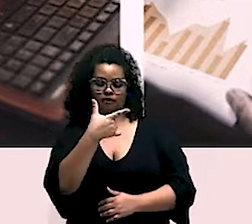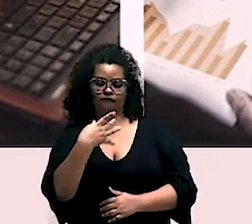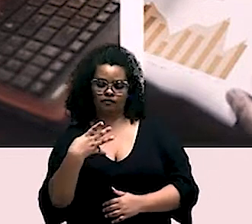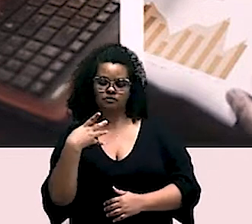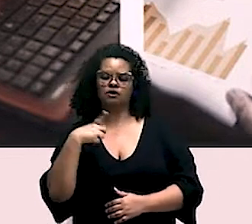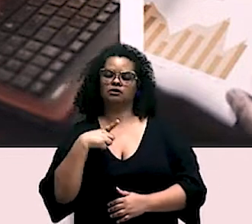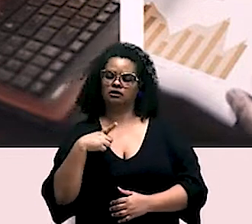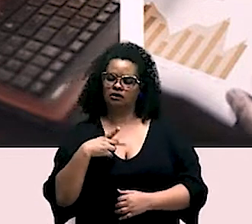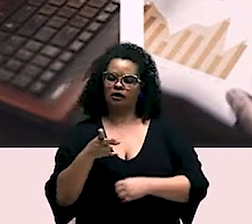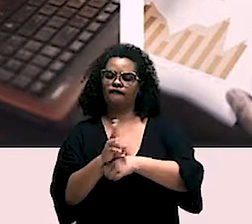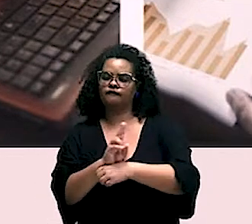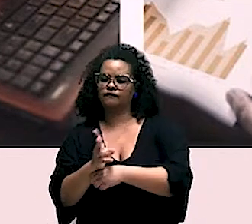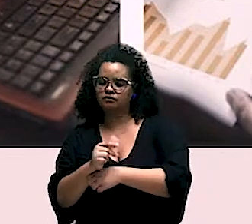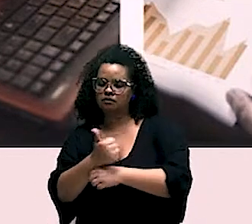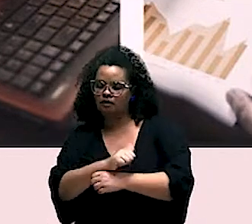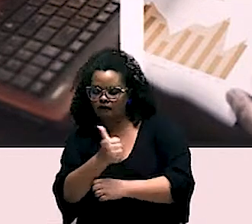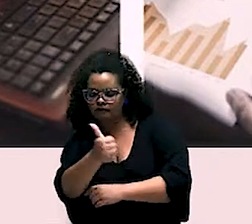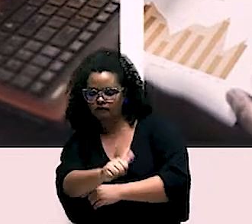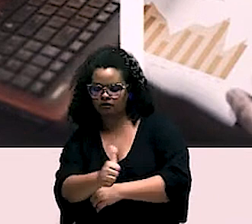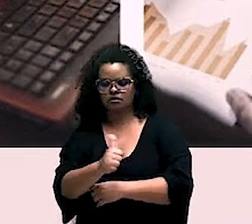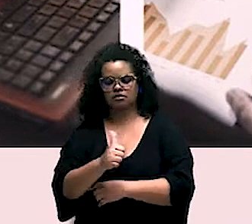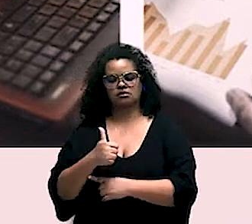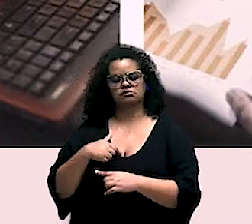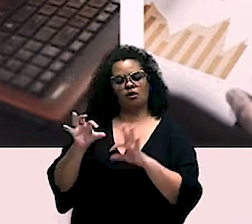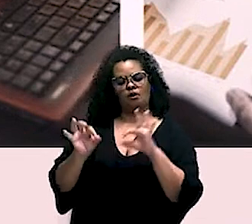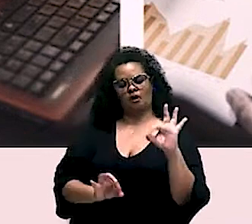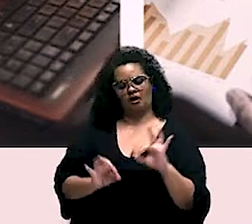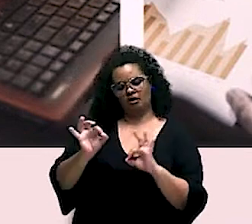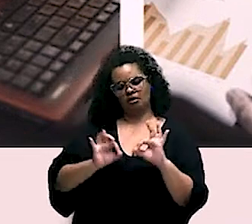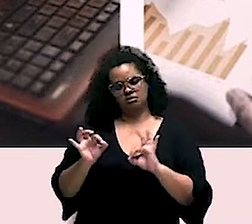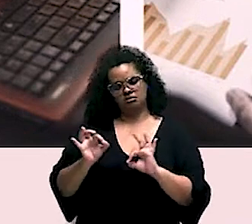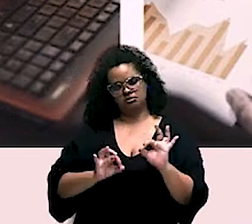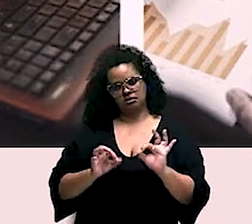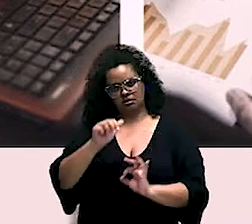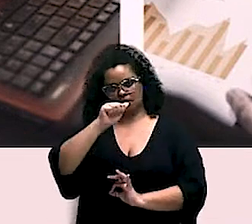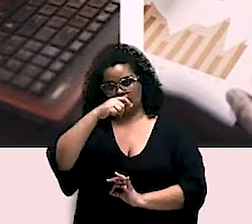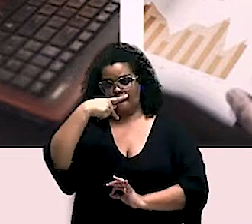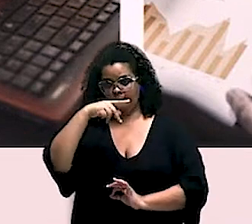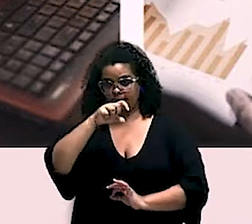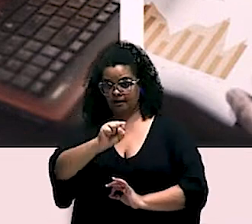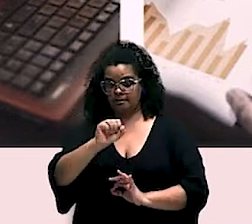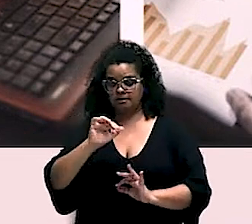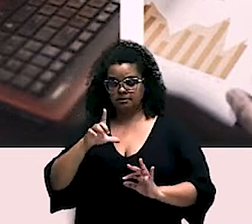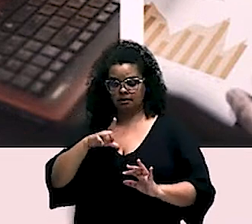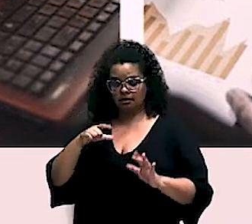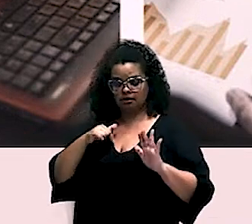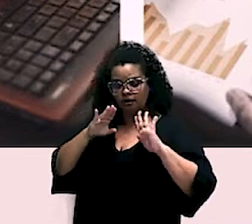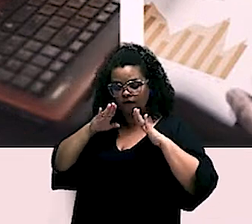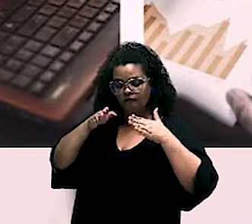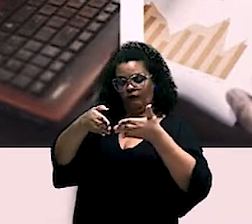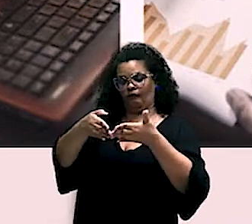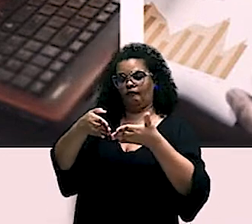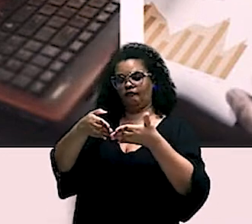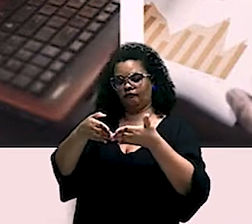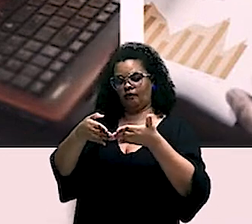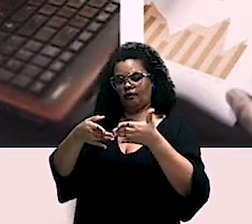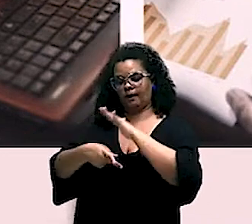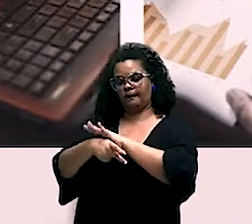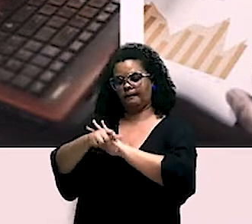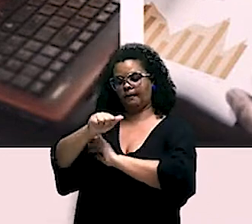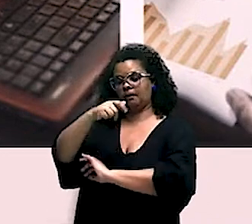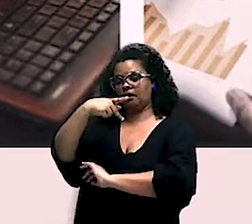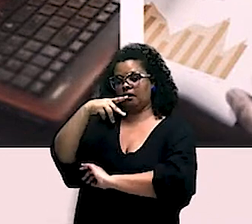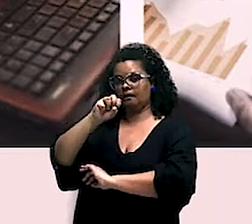essa fiscalização ordenada na APS, né? E essa autoria ela teve um foco específico dentro da área da